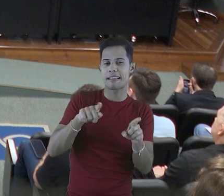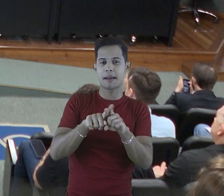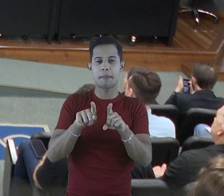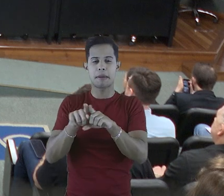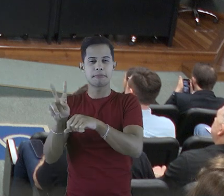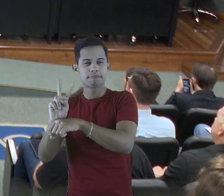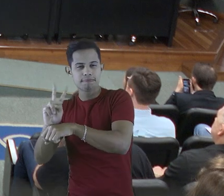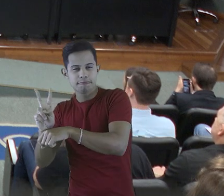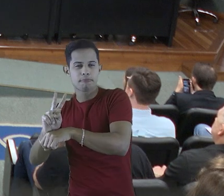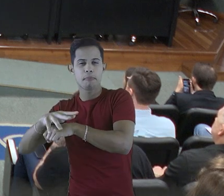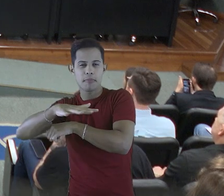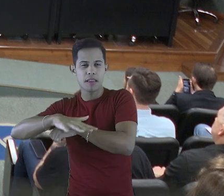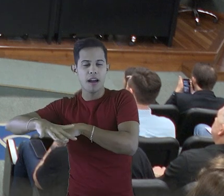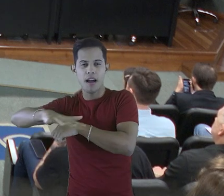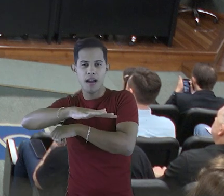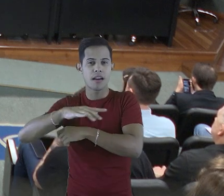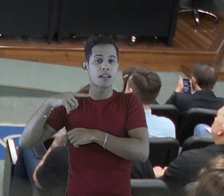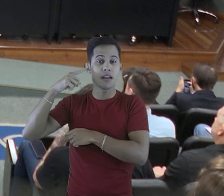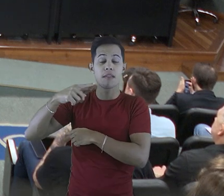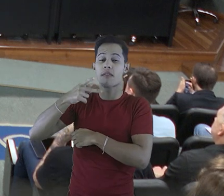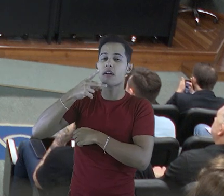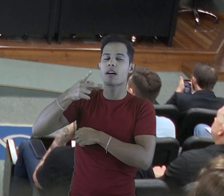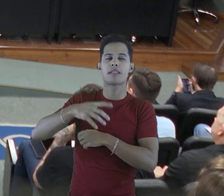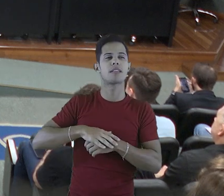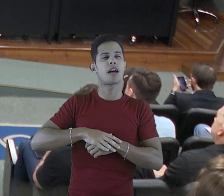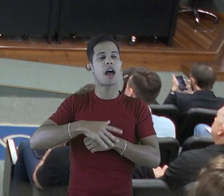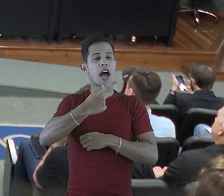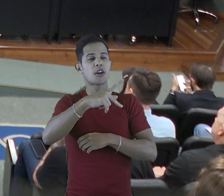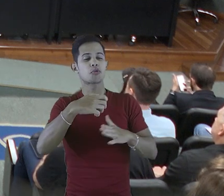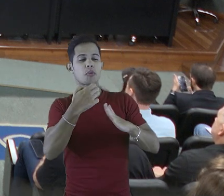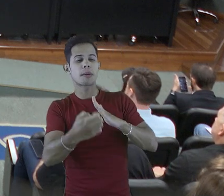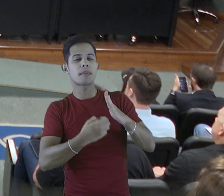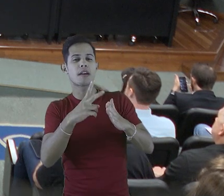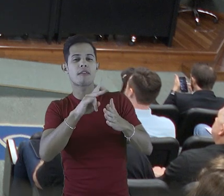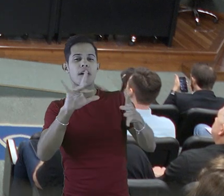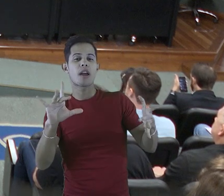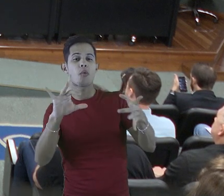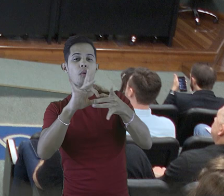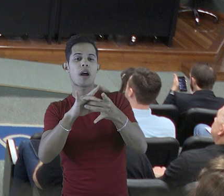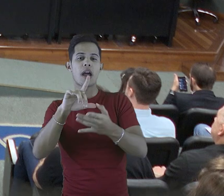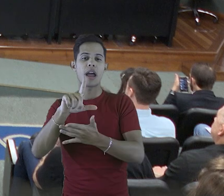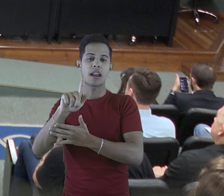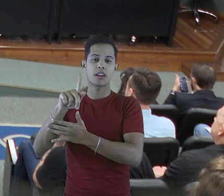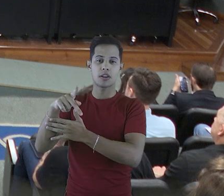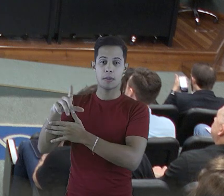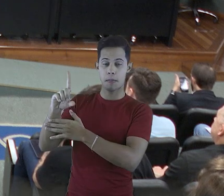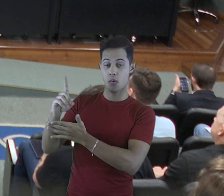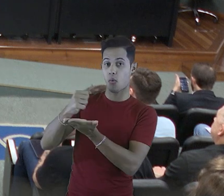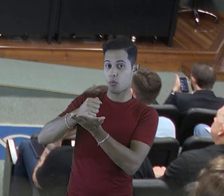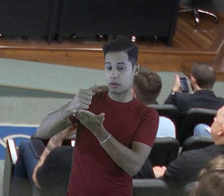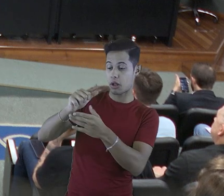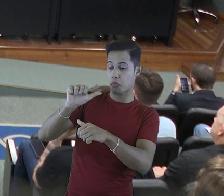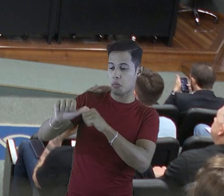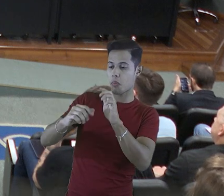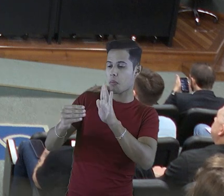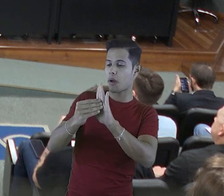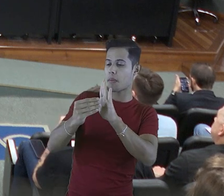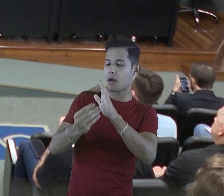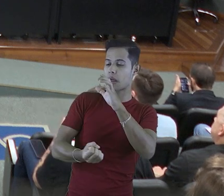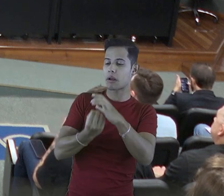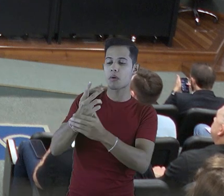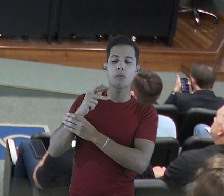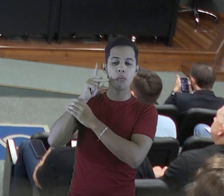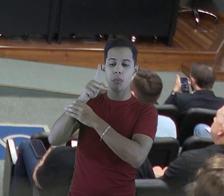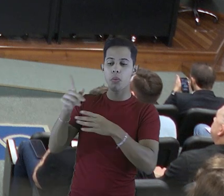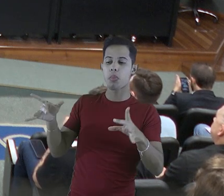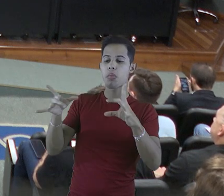consultorias, etc., lançou a LGPD. Ah, nós vamos adequar a sua empresa a LGPD. Aí, chegava lá, mudava um contrato, criava uma política, etc.,